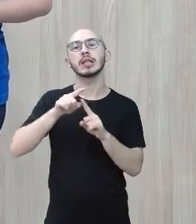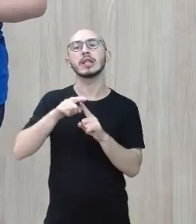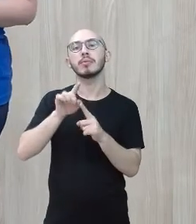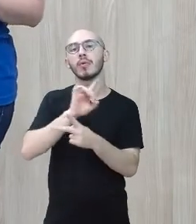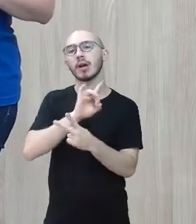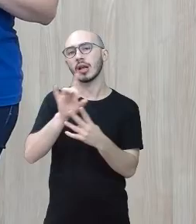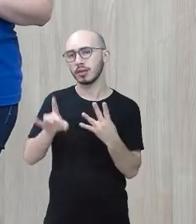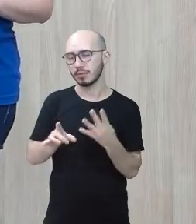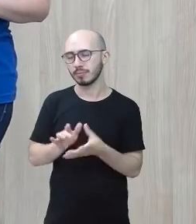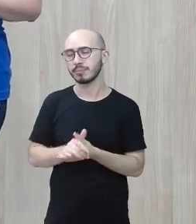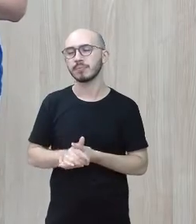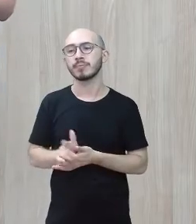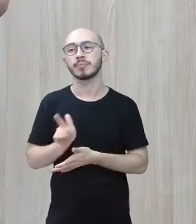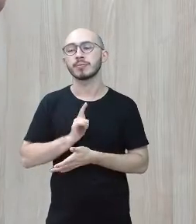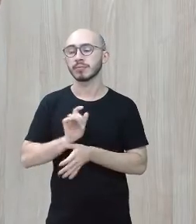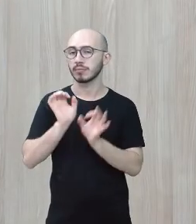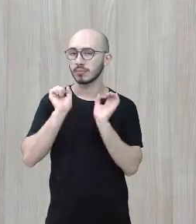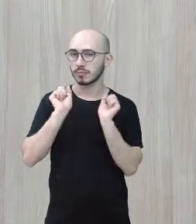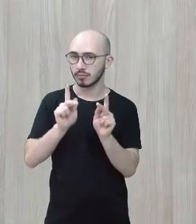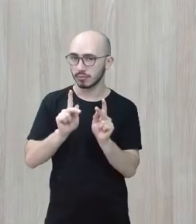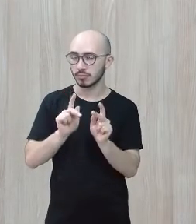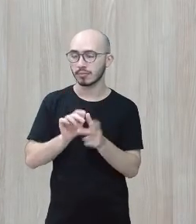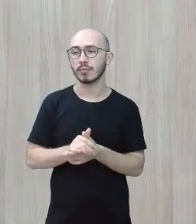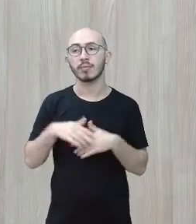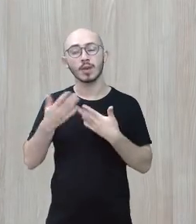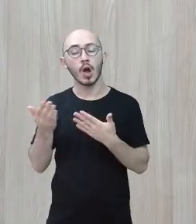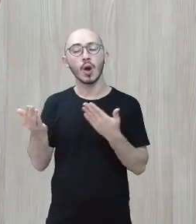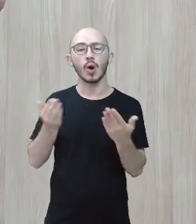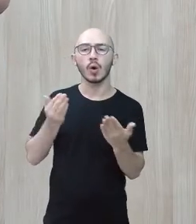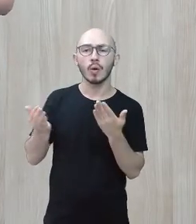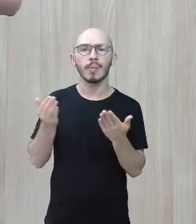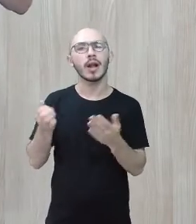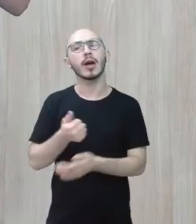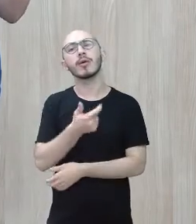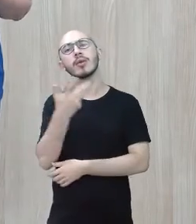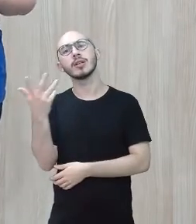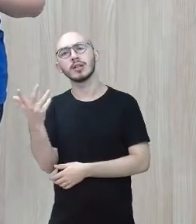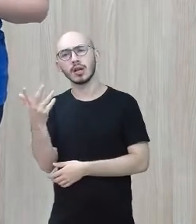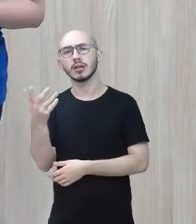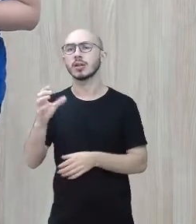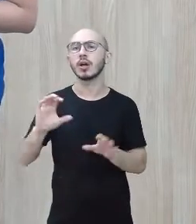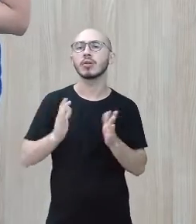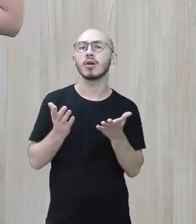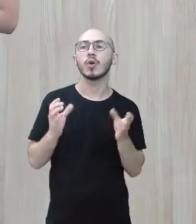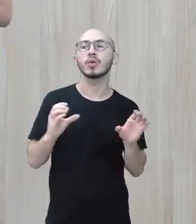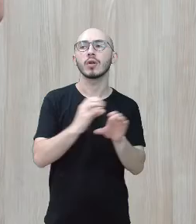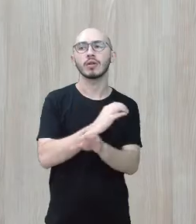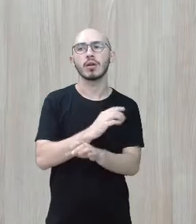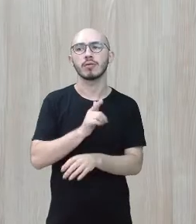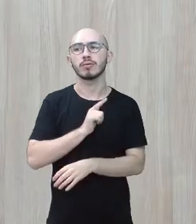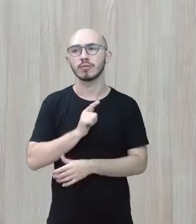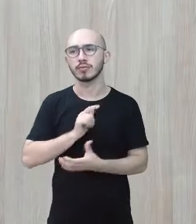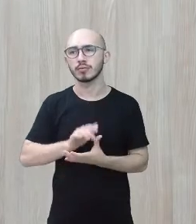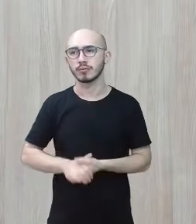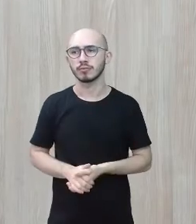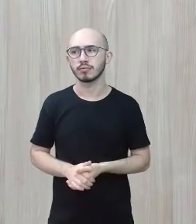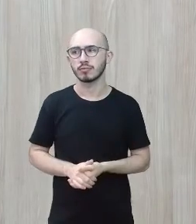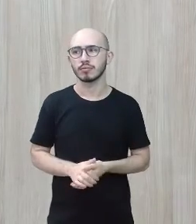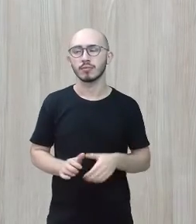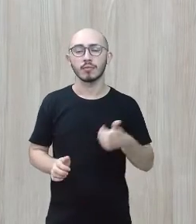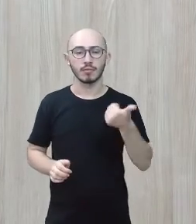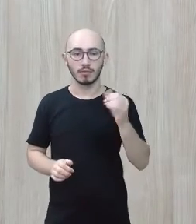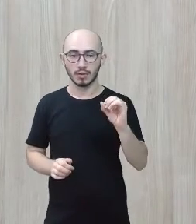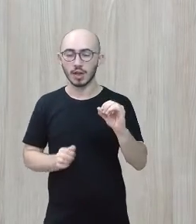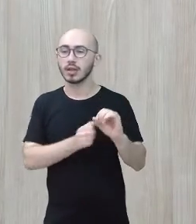beleza? Porém, quando a gente faz uma comparação desse valor com o total, né? Então, eu tenho ali, por exemplo, 10 alunos